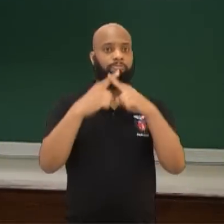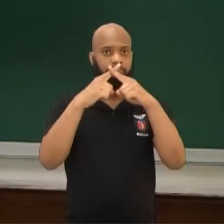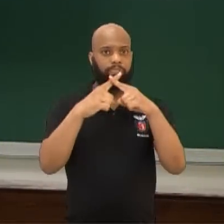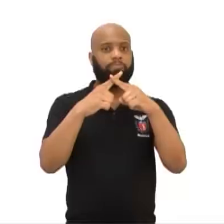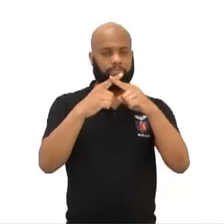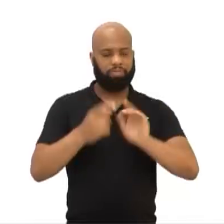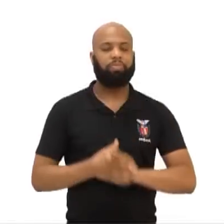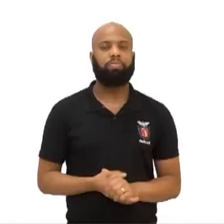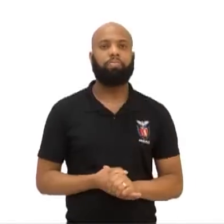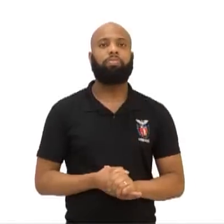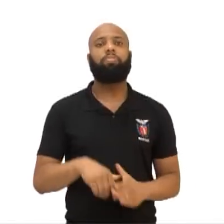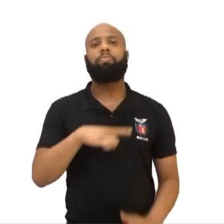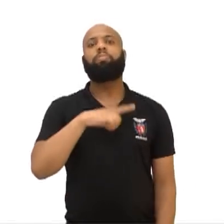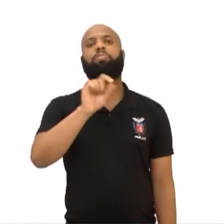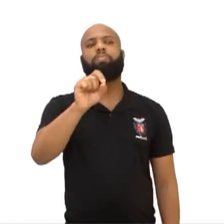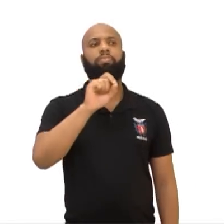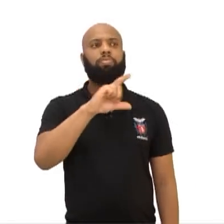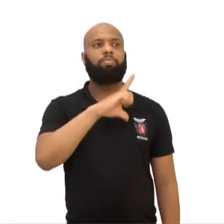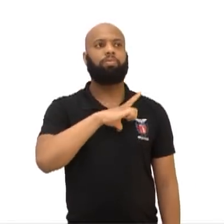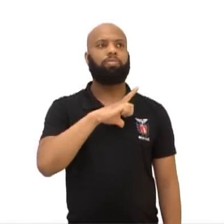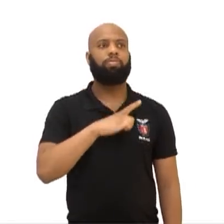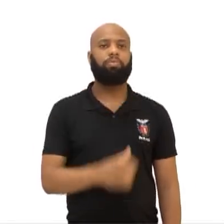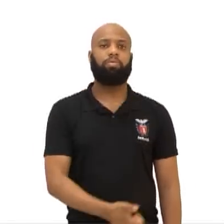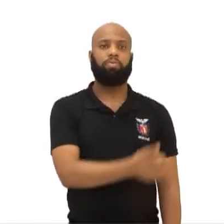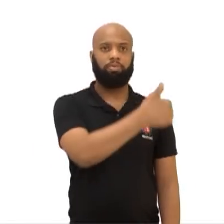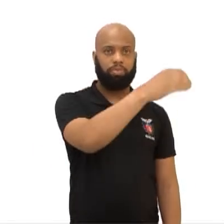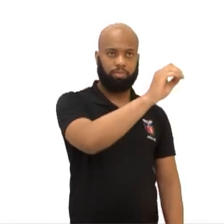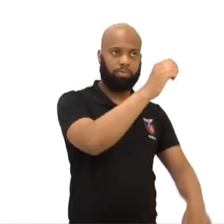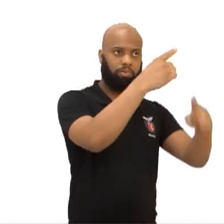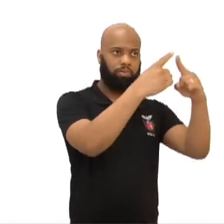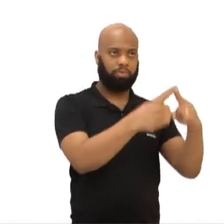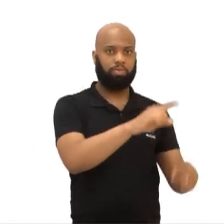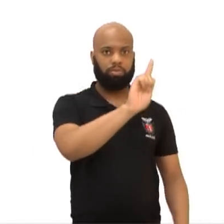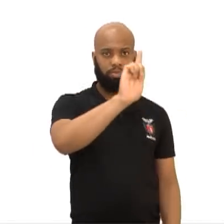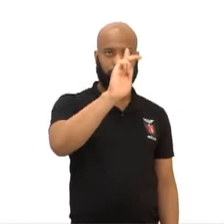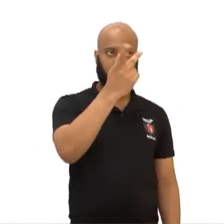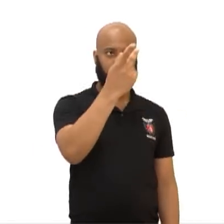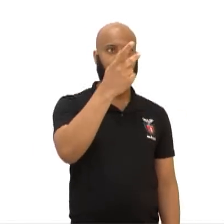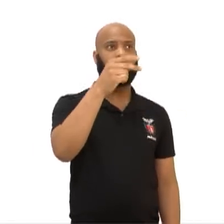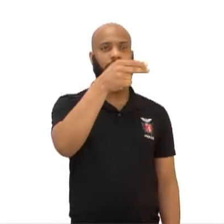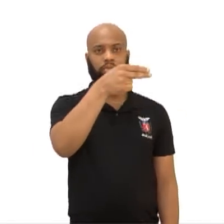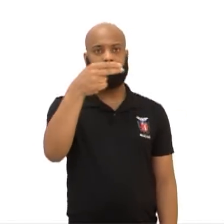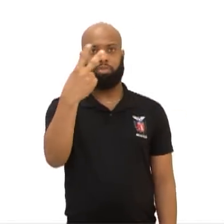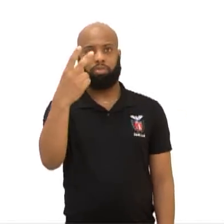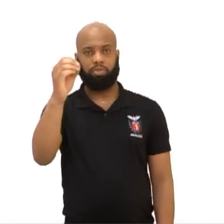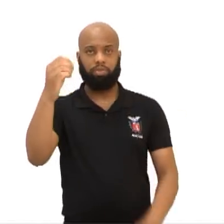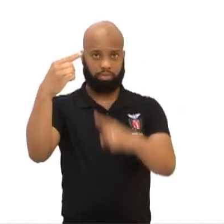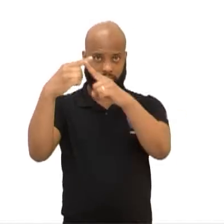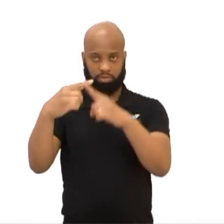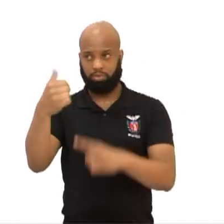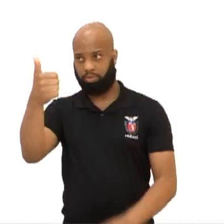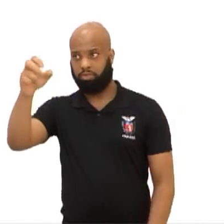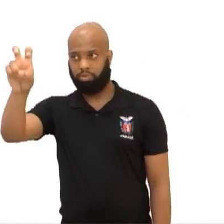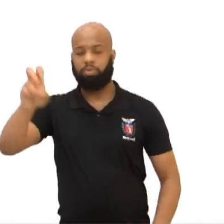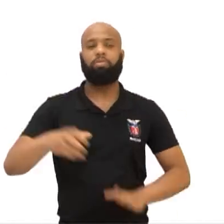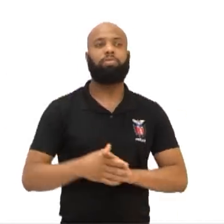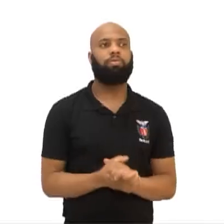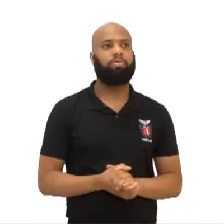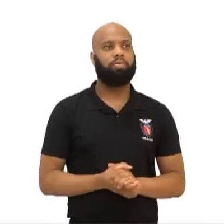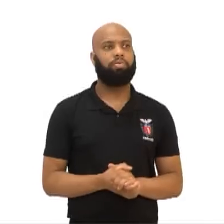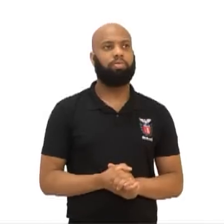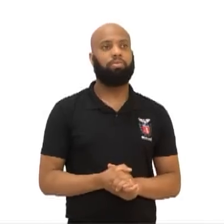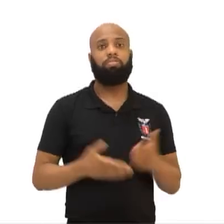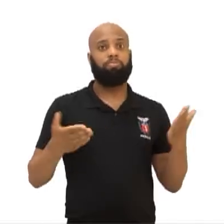em cruz. Então, eu tenho 10 vezes GH igual a 20 vezes 15, tá?